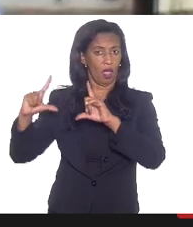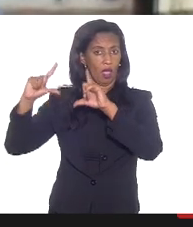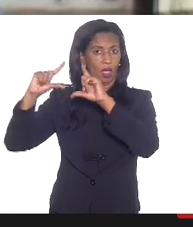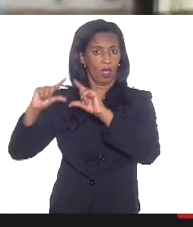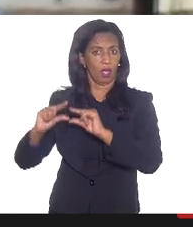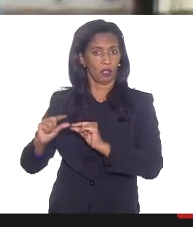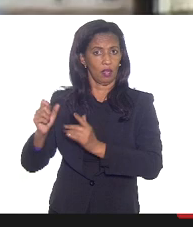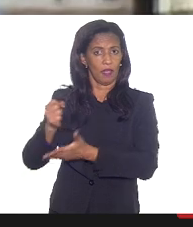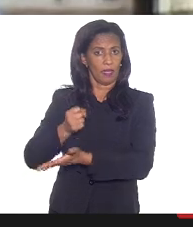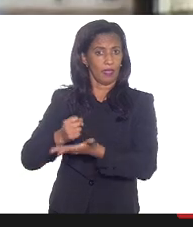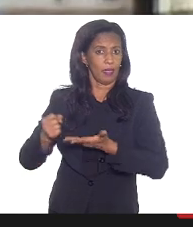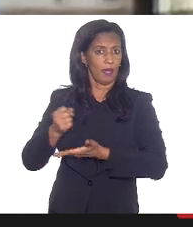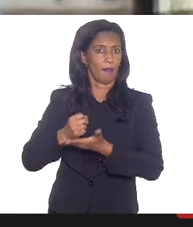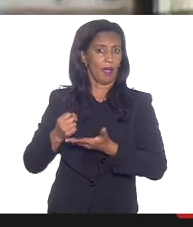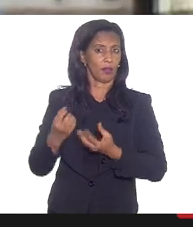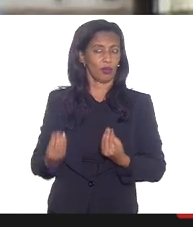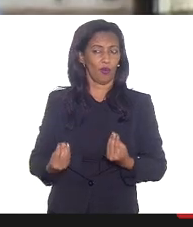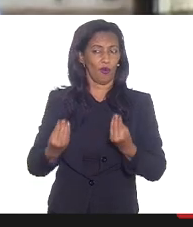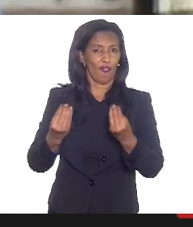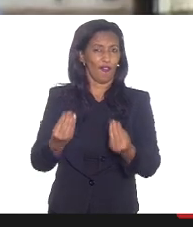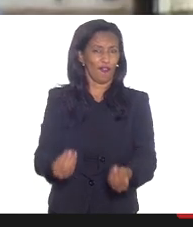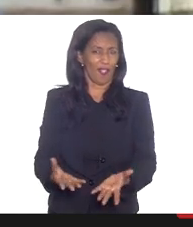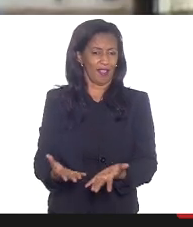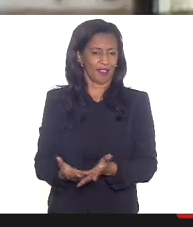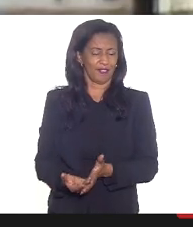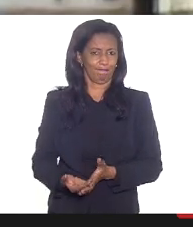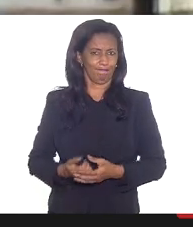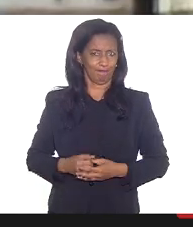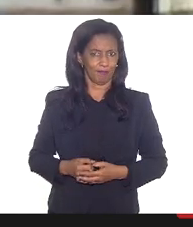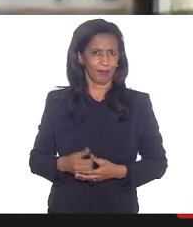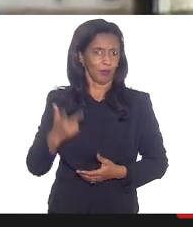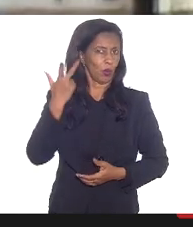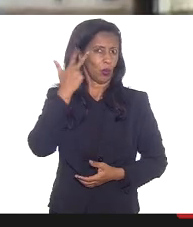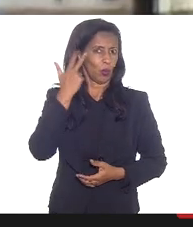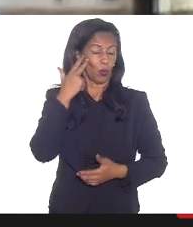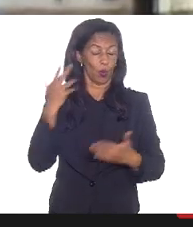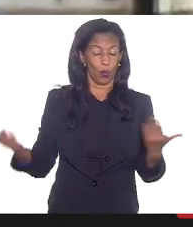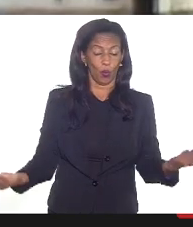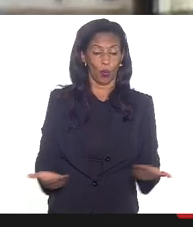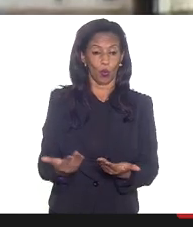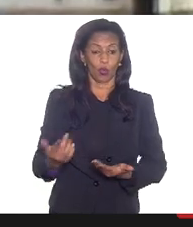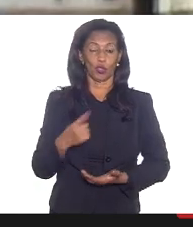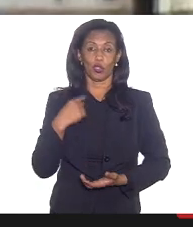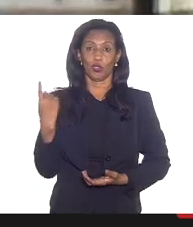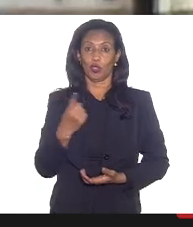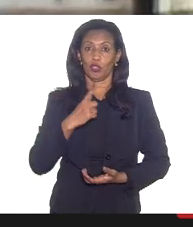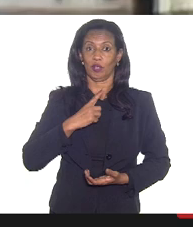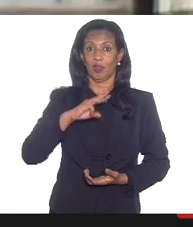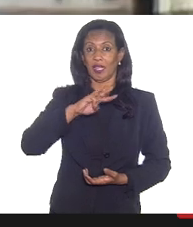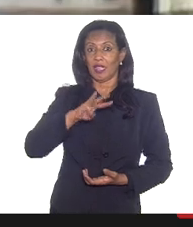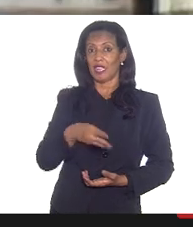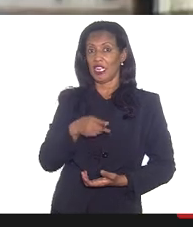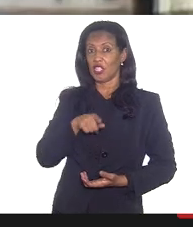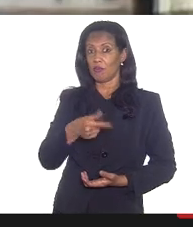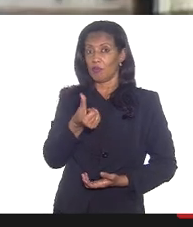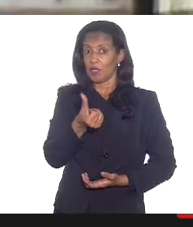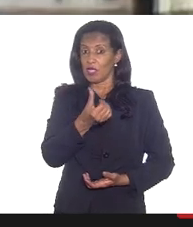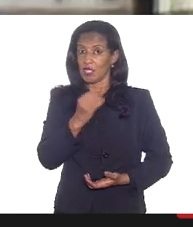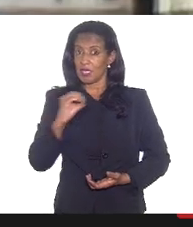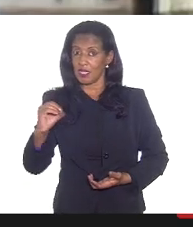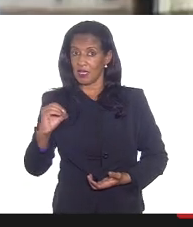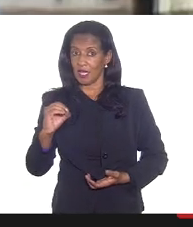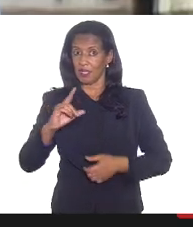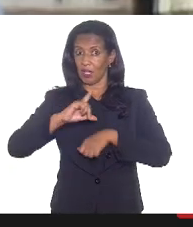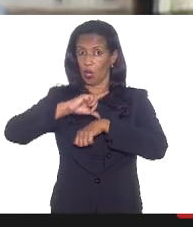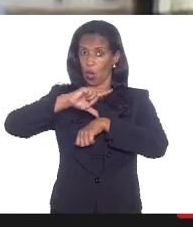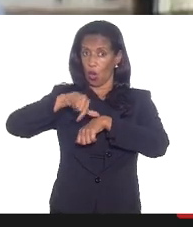da base comum, a oferta da redução da base comum. Hoje, nós temos 3.600 horas, significa